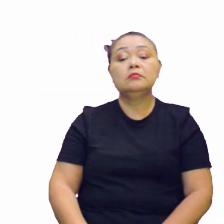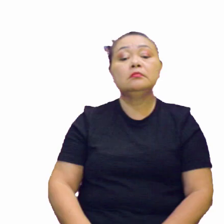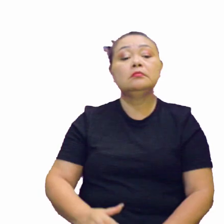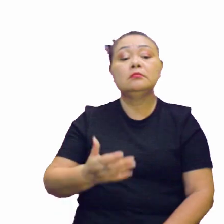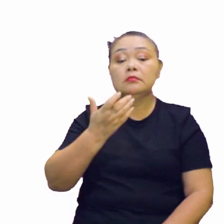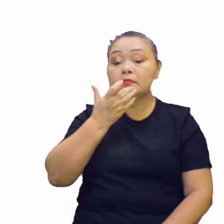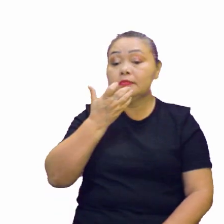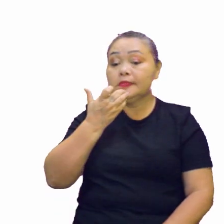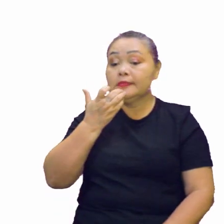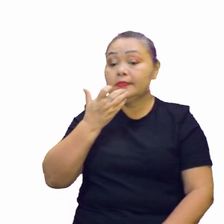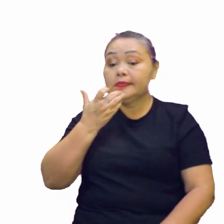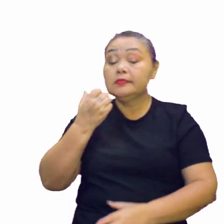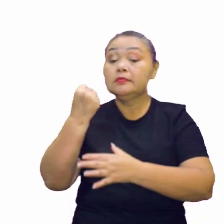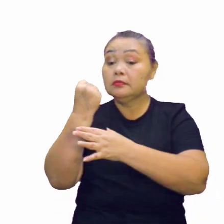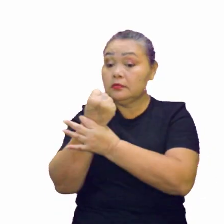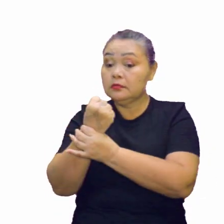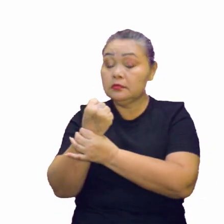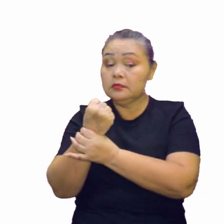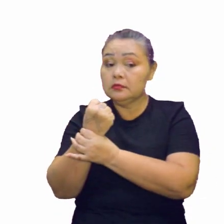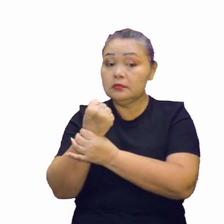Garante esse